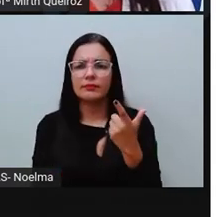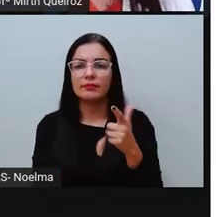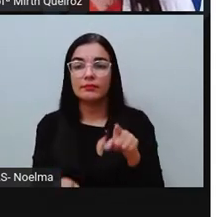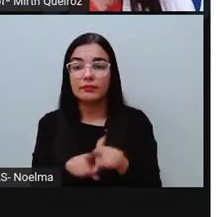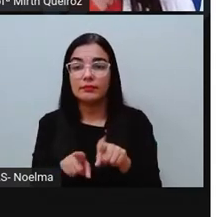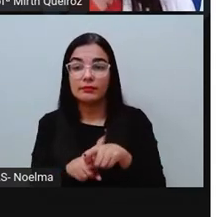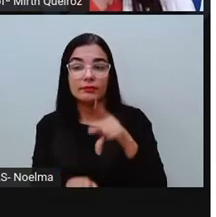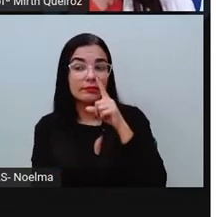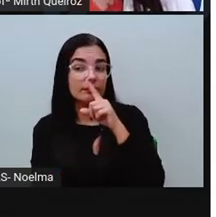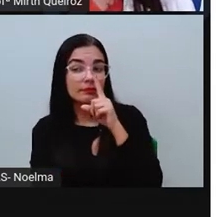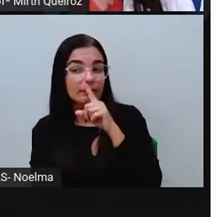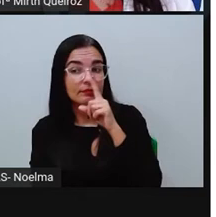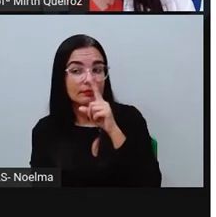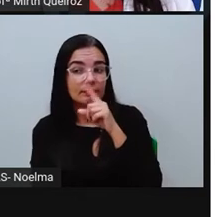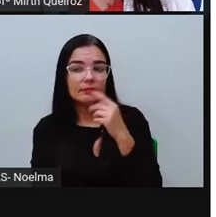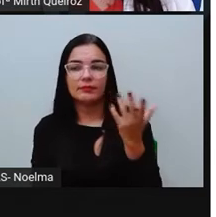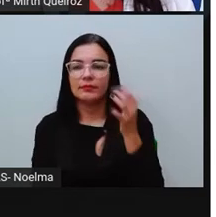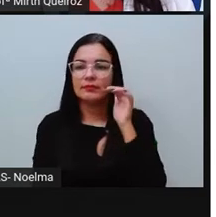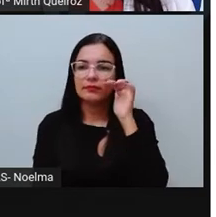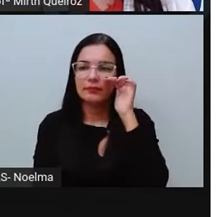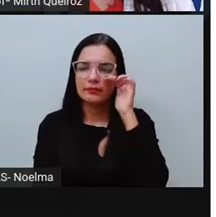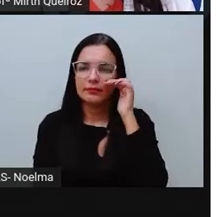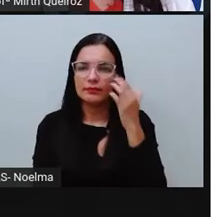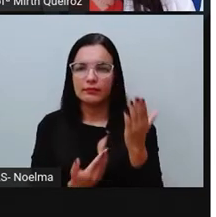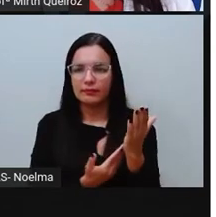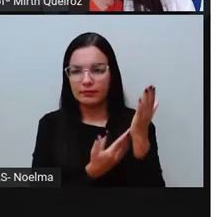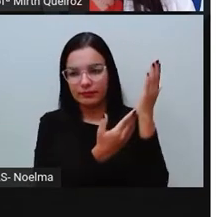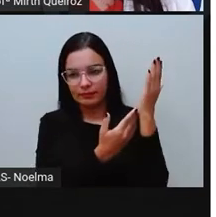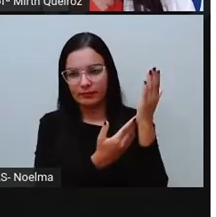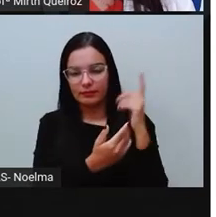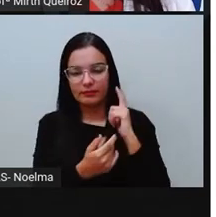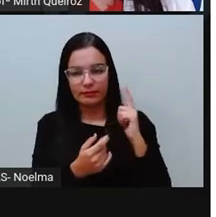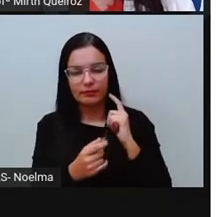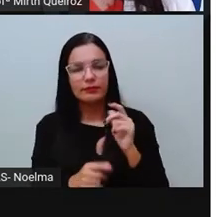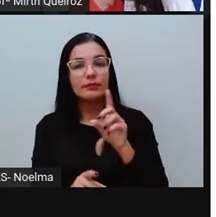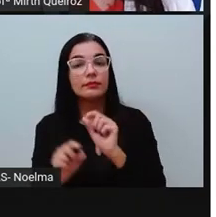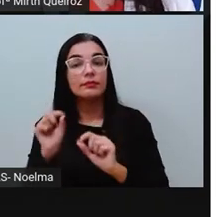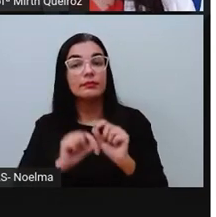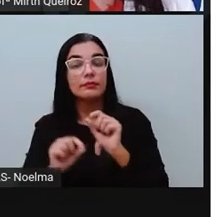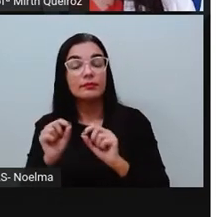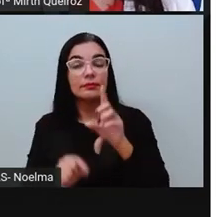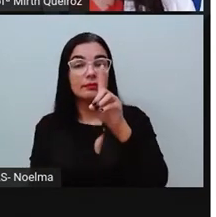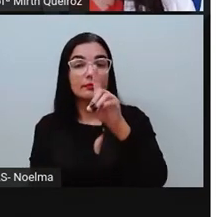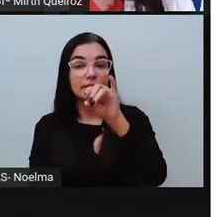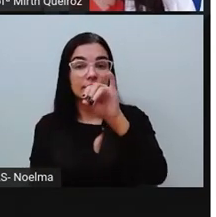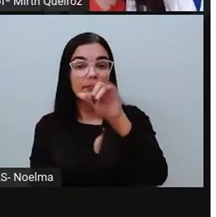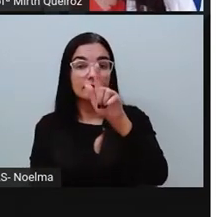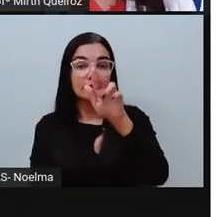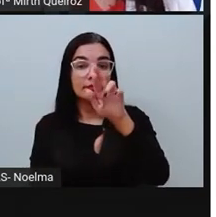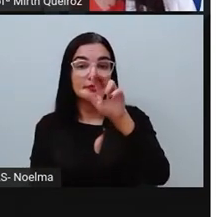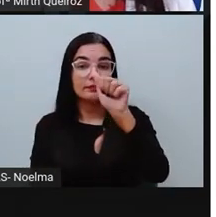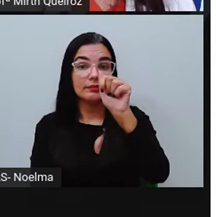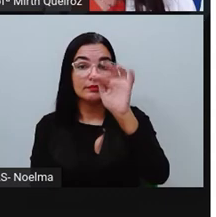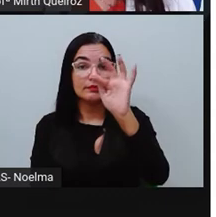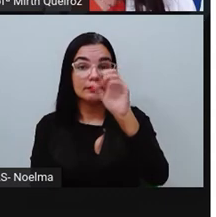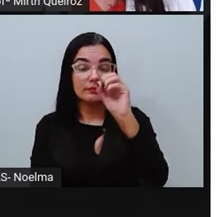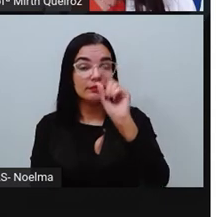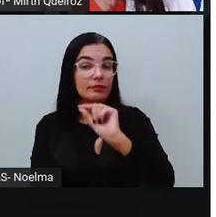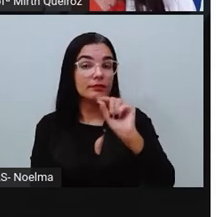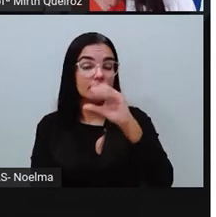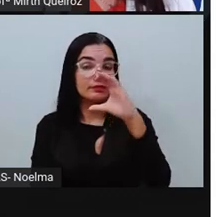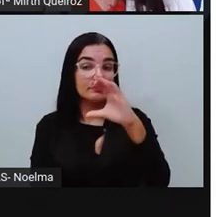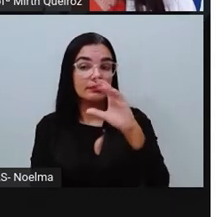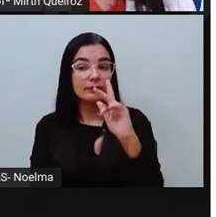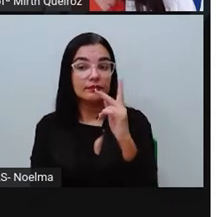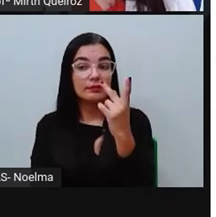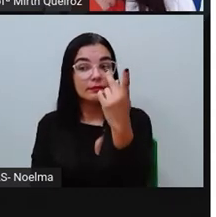onde a gente vai apresentar aqui para vocês o dígrafo CH, né? Que essa letra,